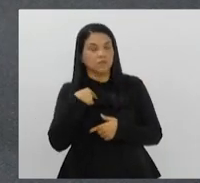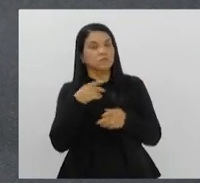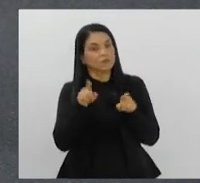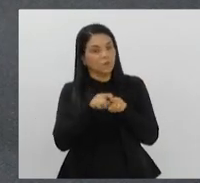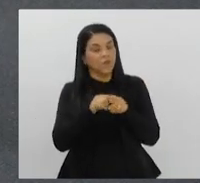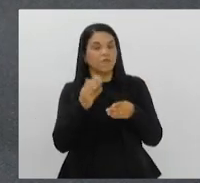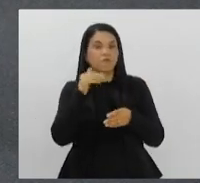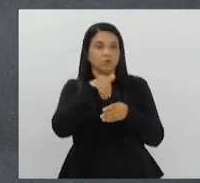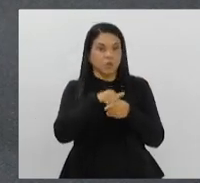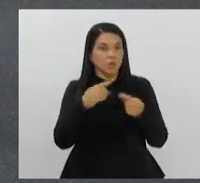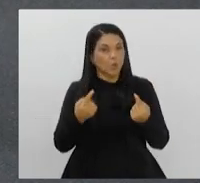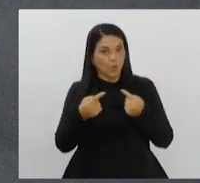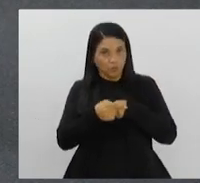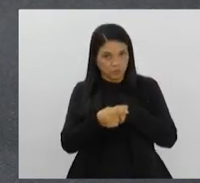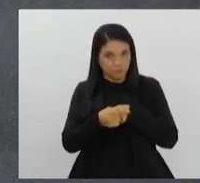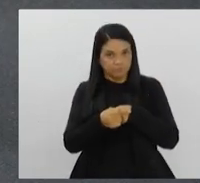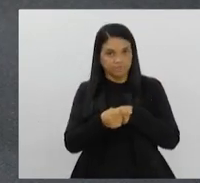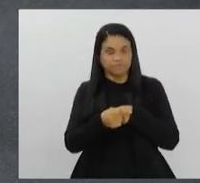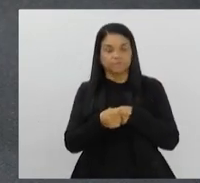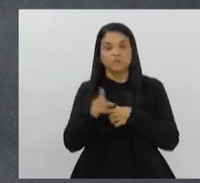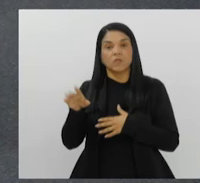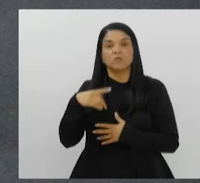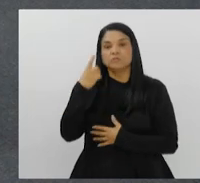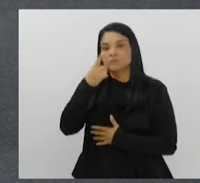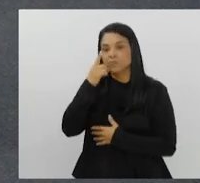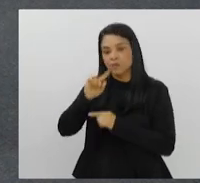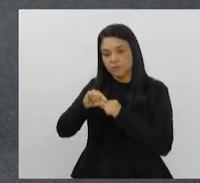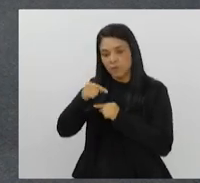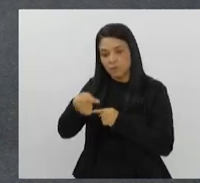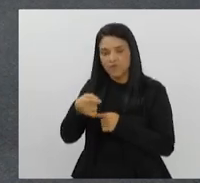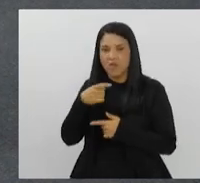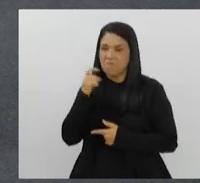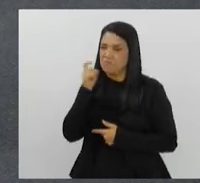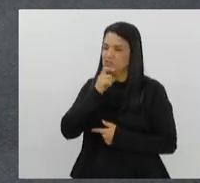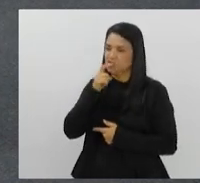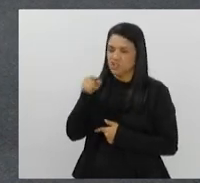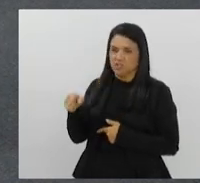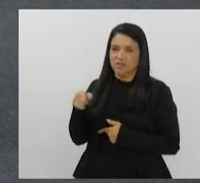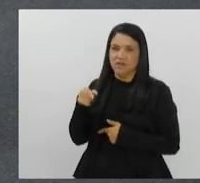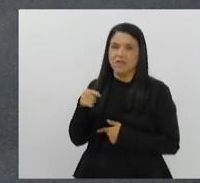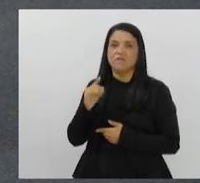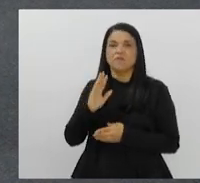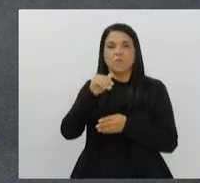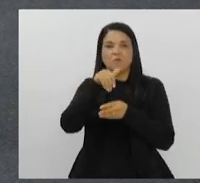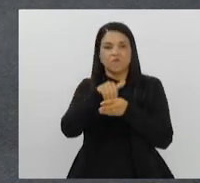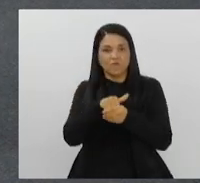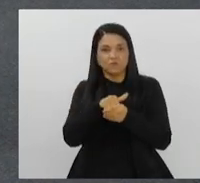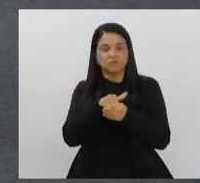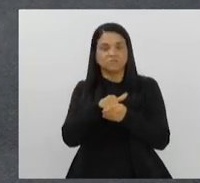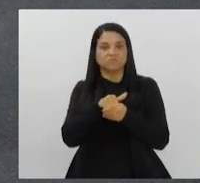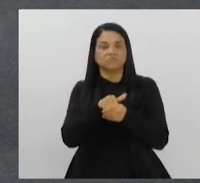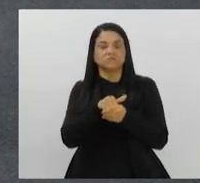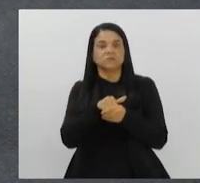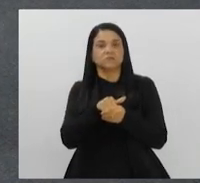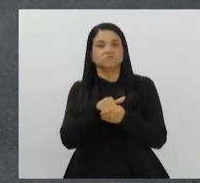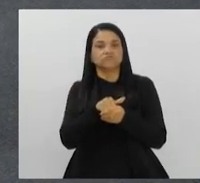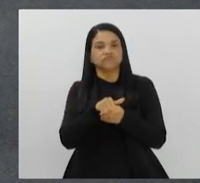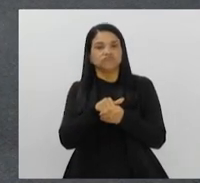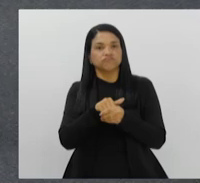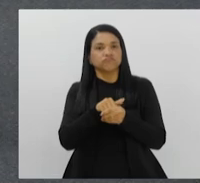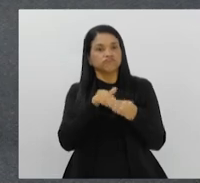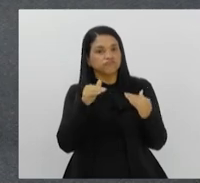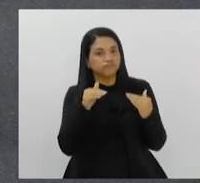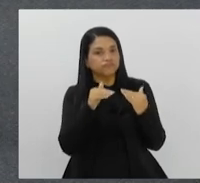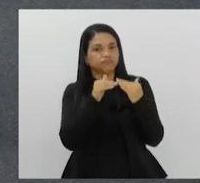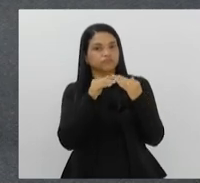votado contrariamente. Um deputado veio posteriormente e me desmentiu, dizendo que havia sido uma votação por consenso. Eu quero ler a ata do dia